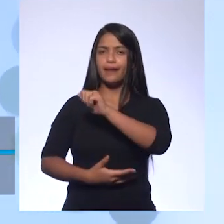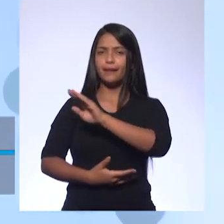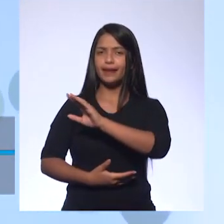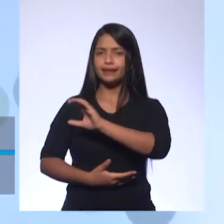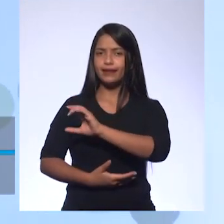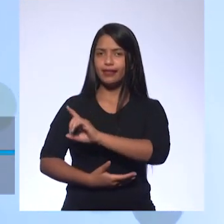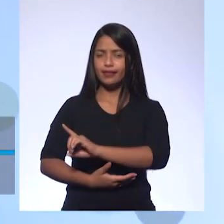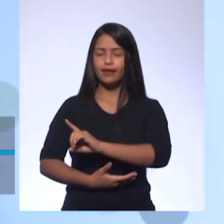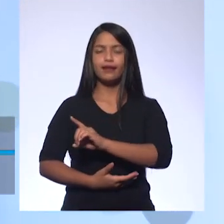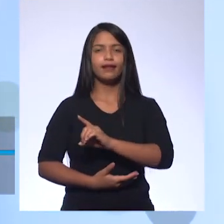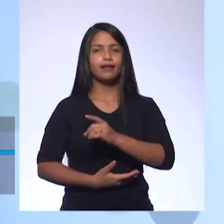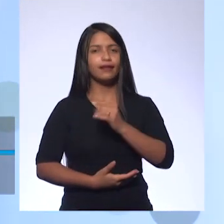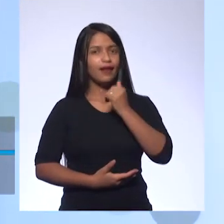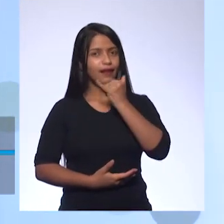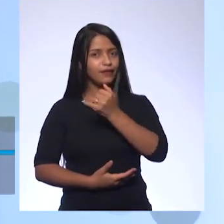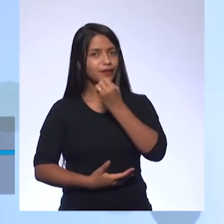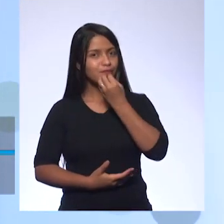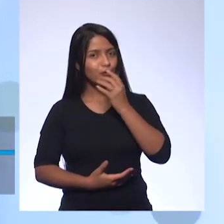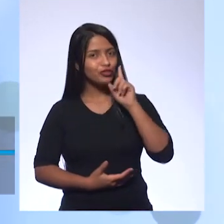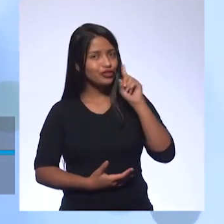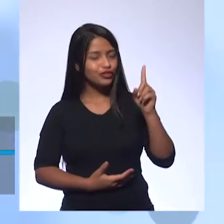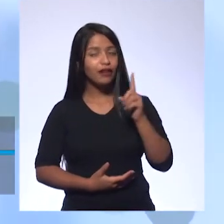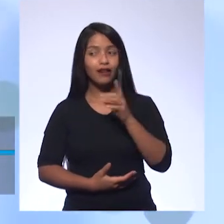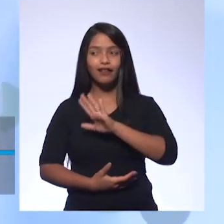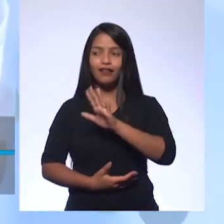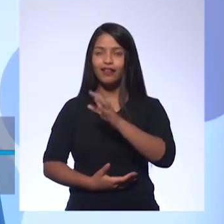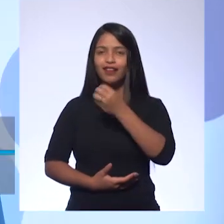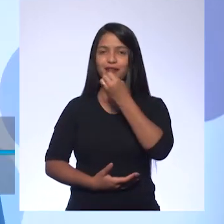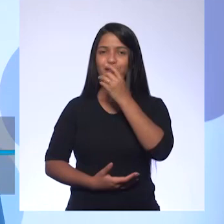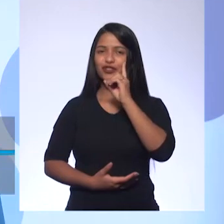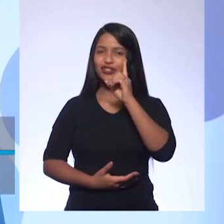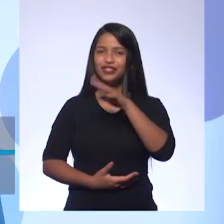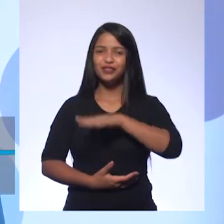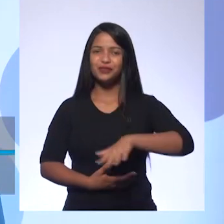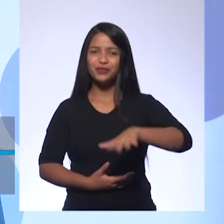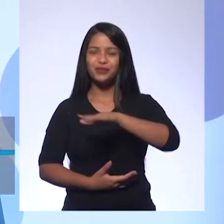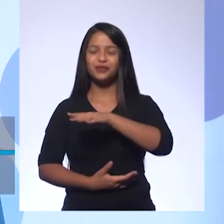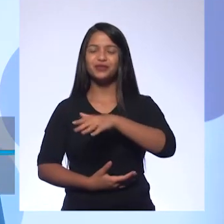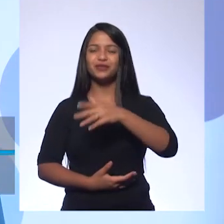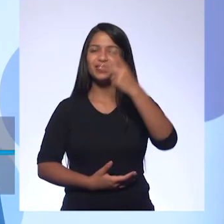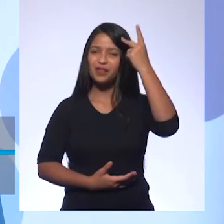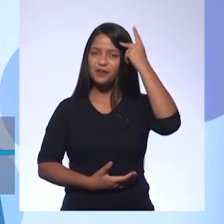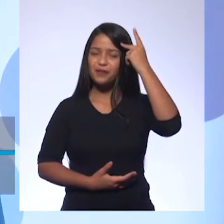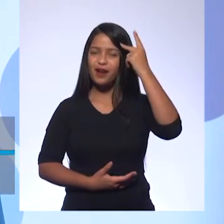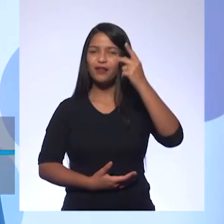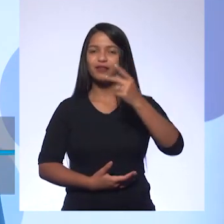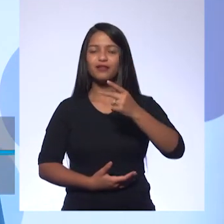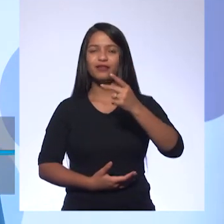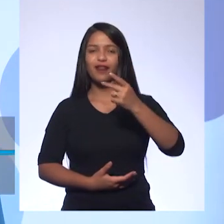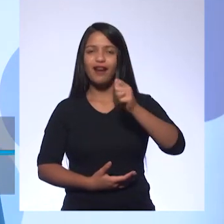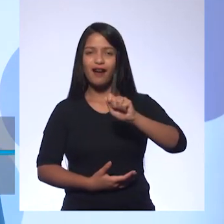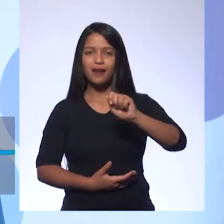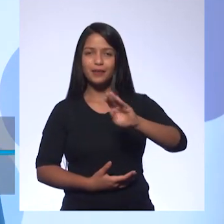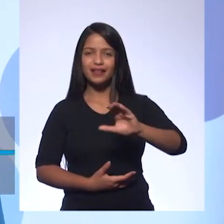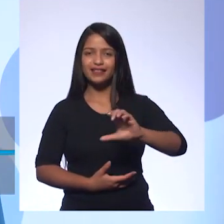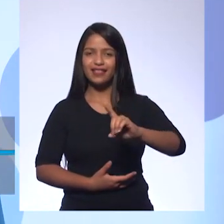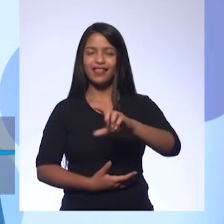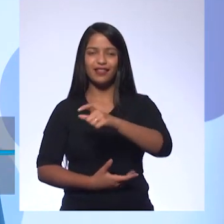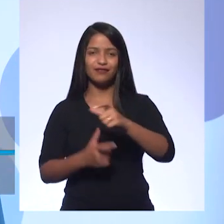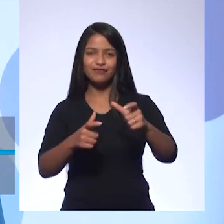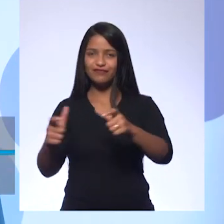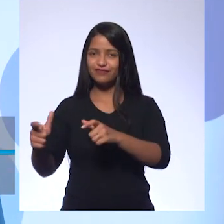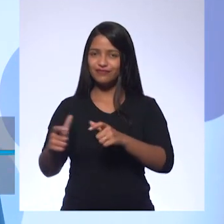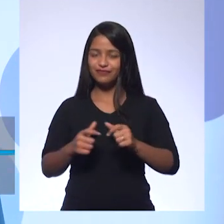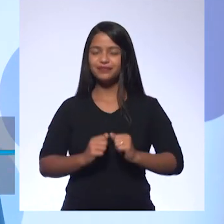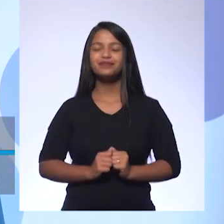ABCD. E Bauru, né? pensa numa Toda cidade quente. São Paulo. Bauru é cerrado, né? Lembra? A gente levantou essa questão. Cerrado e quente para